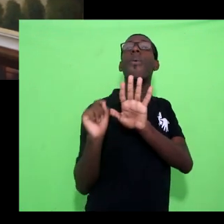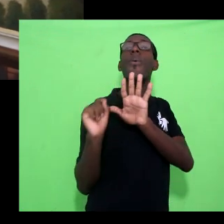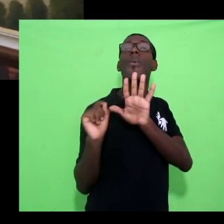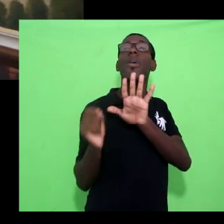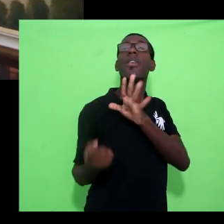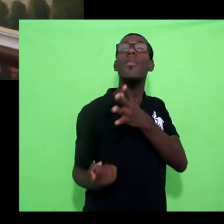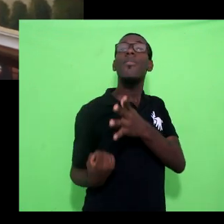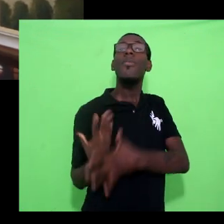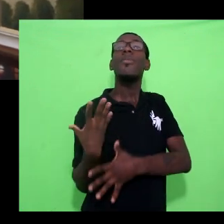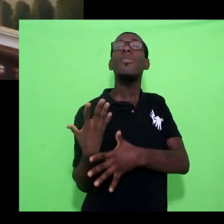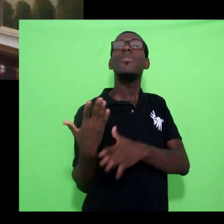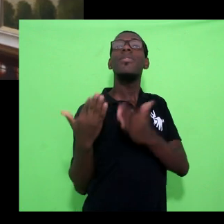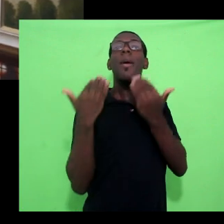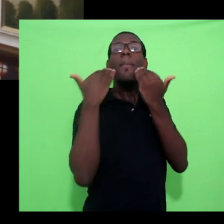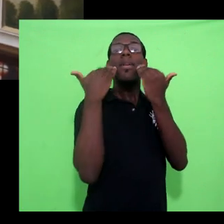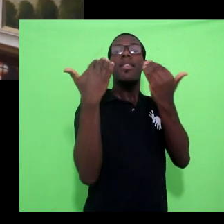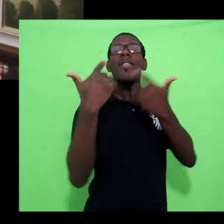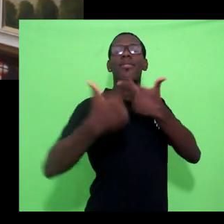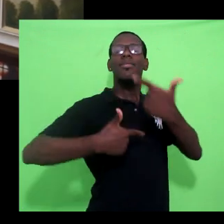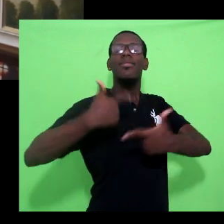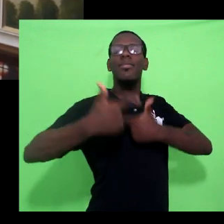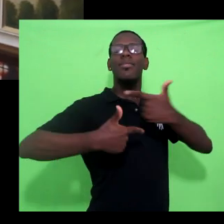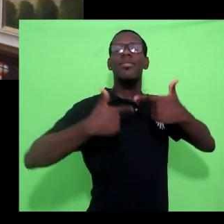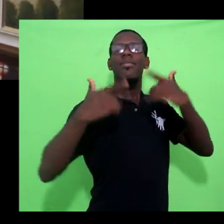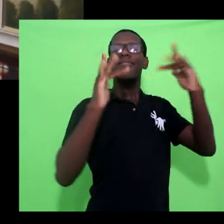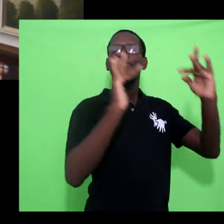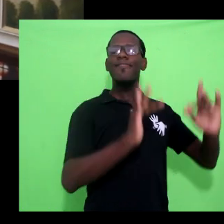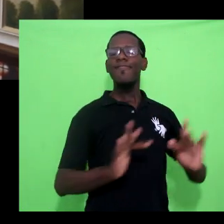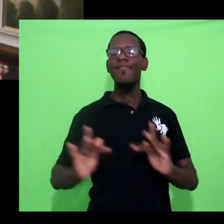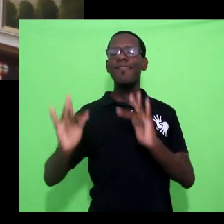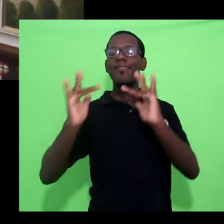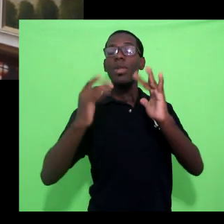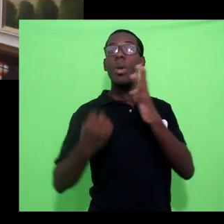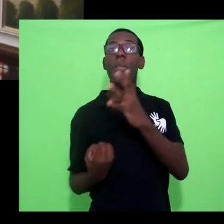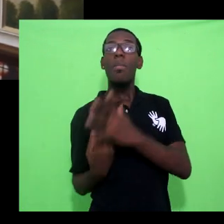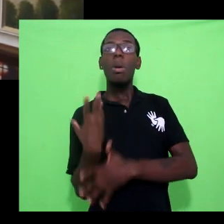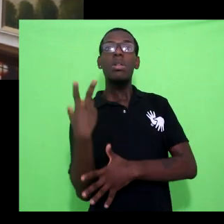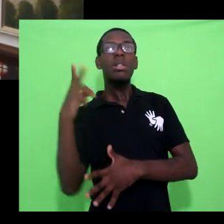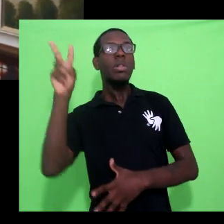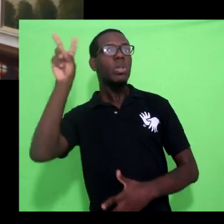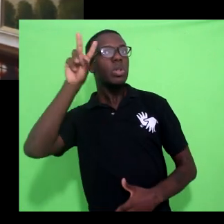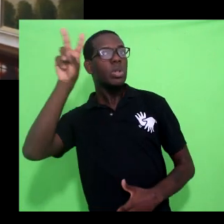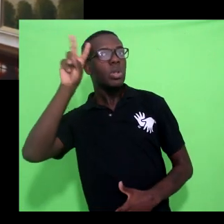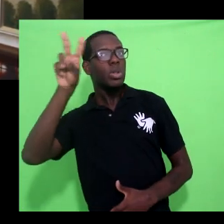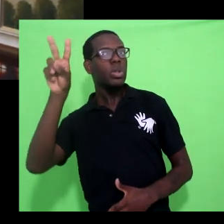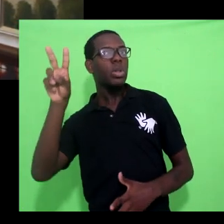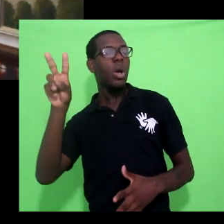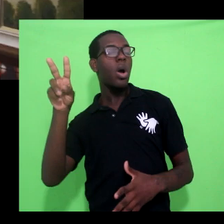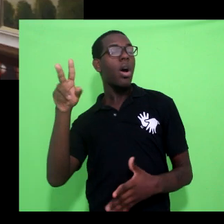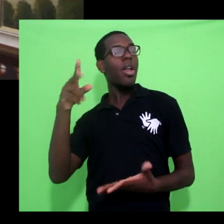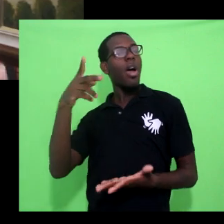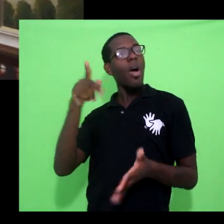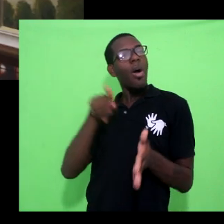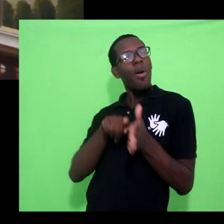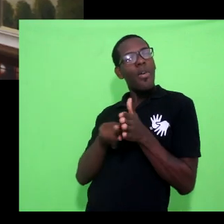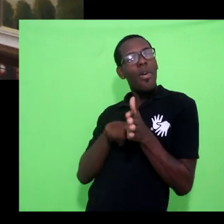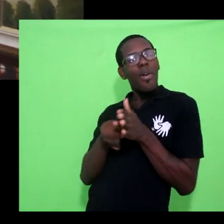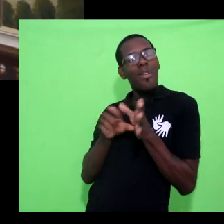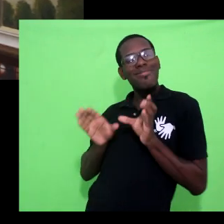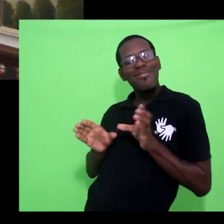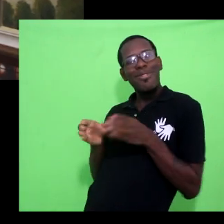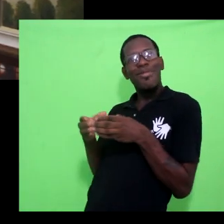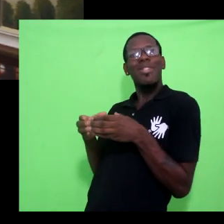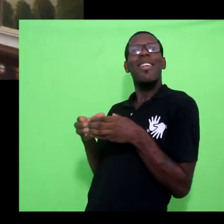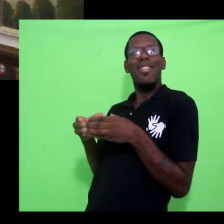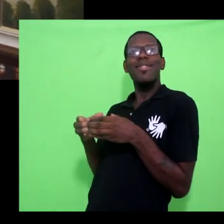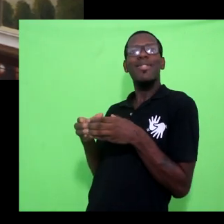mas a manutenção da memória de maneira dinâmica, onde você possa expor o que você produz, né, apresentar o trabalho e